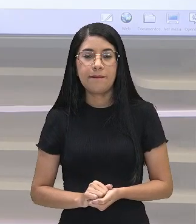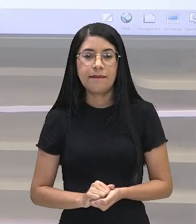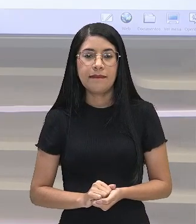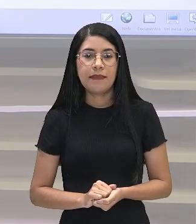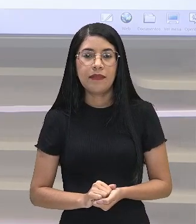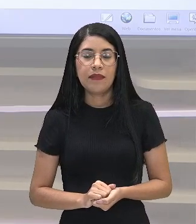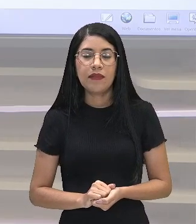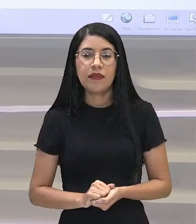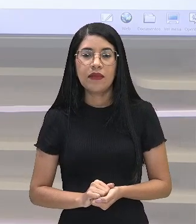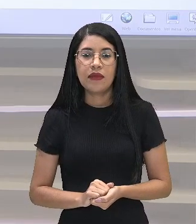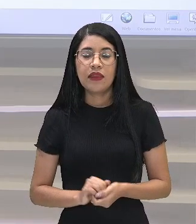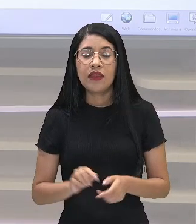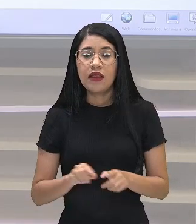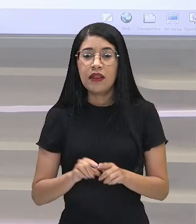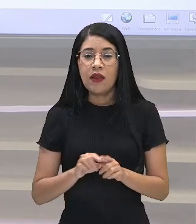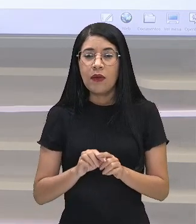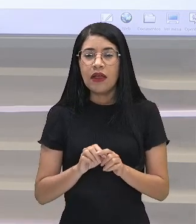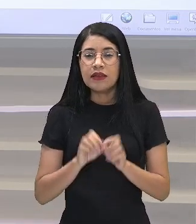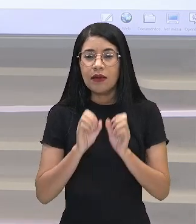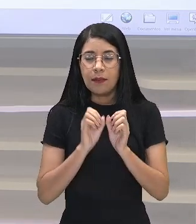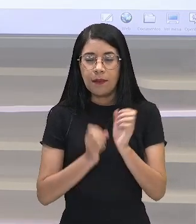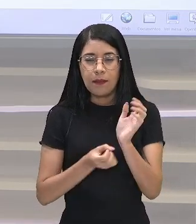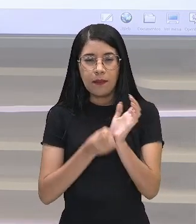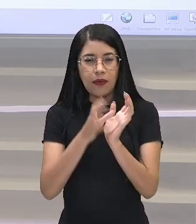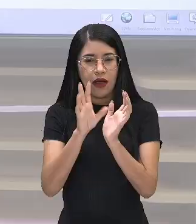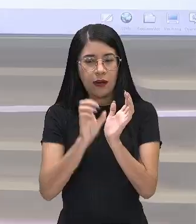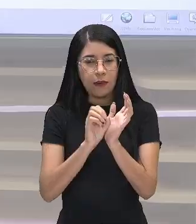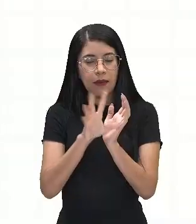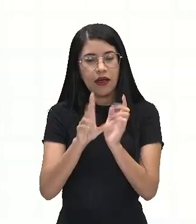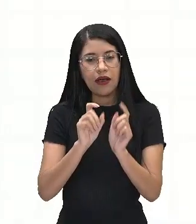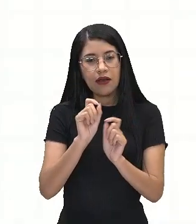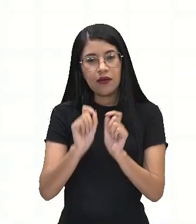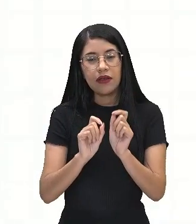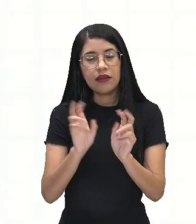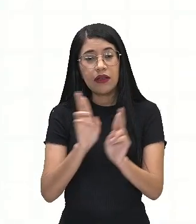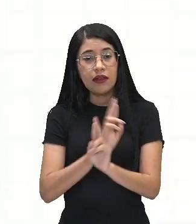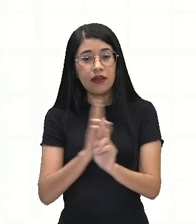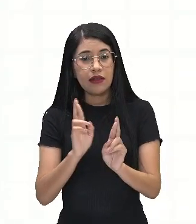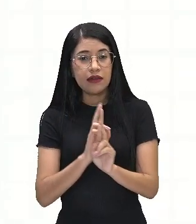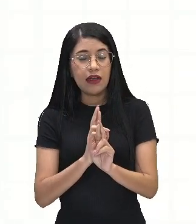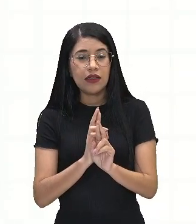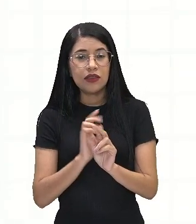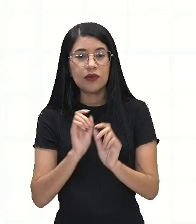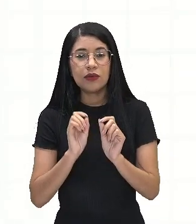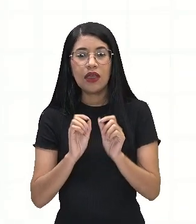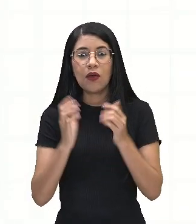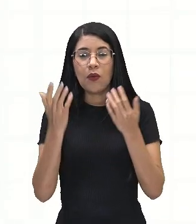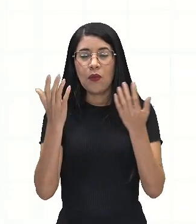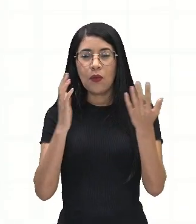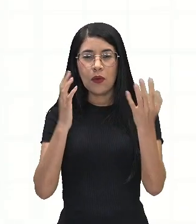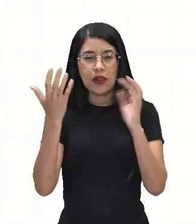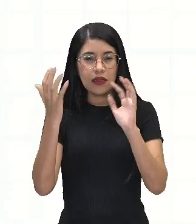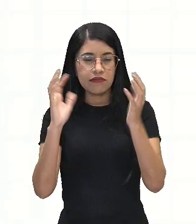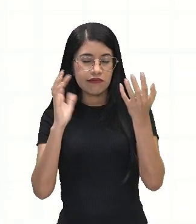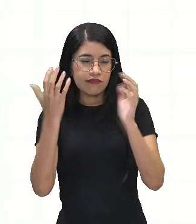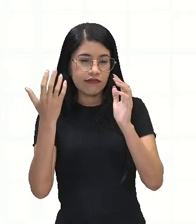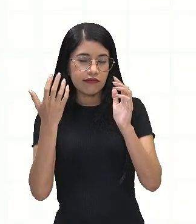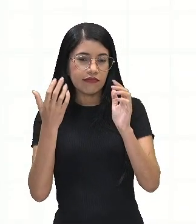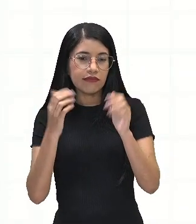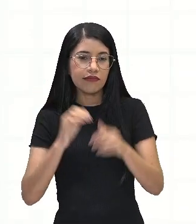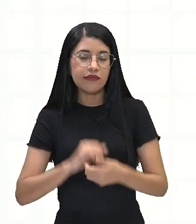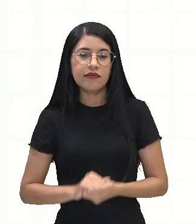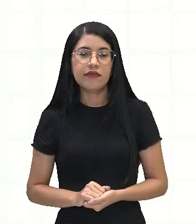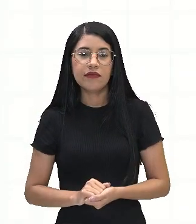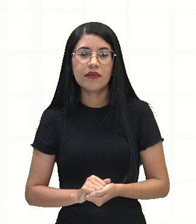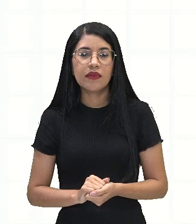de evapotranspiração está relacionada aqui, ó, gente, com a estabilização do clima, porque o que a